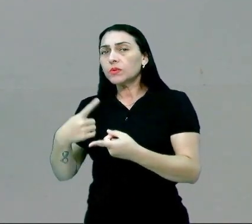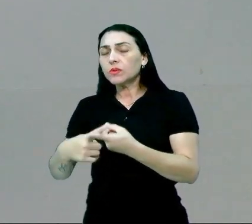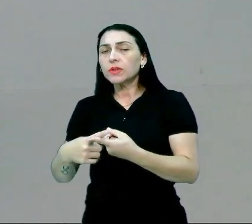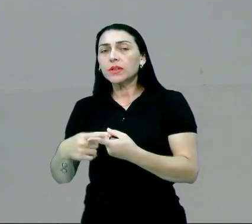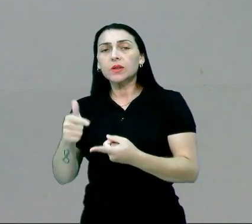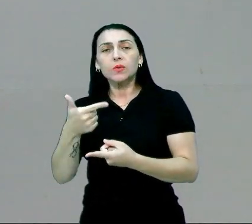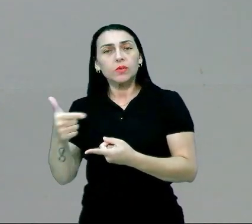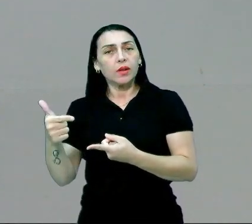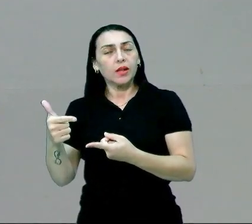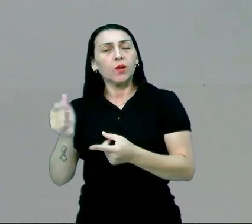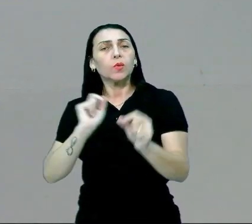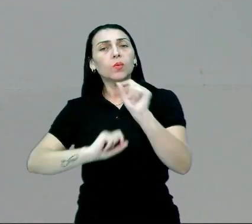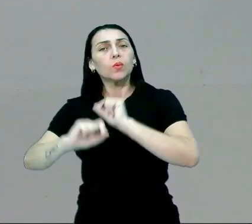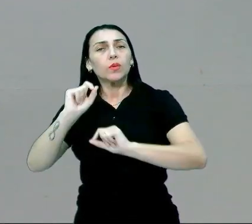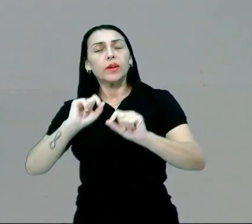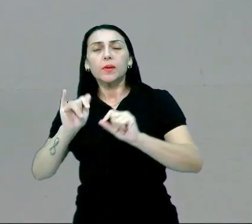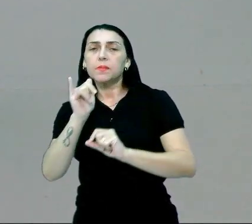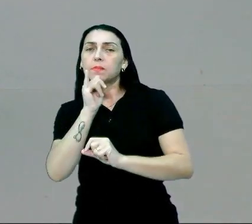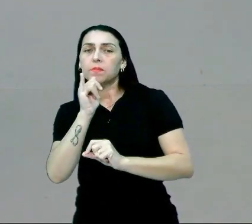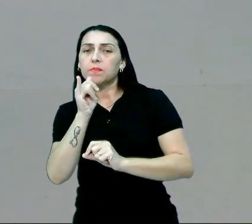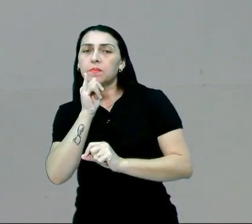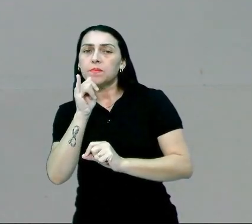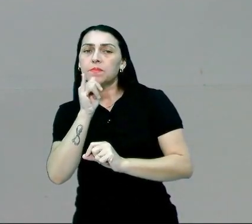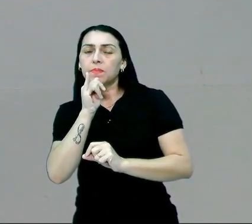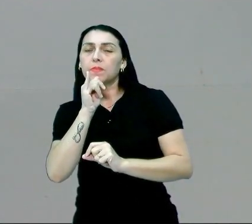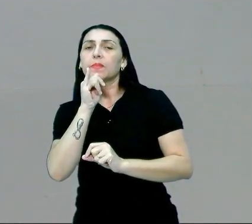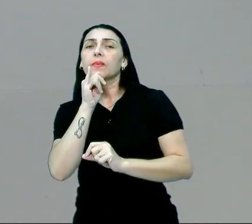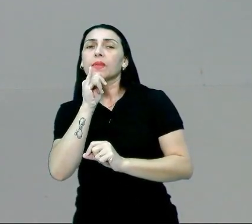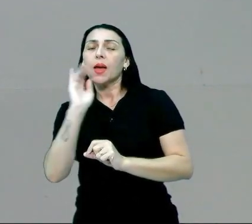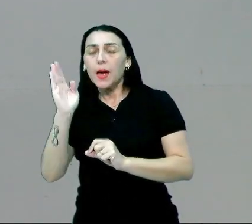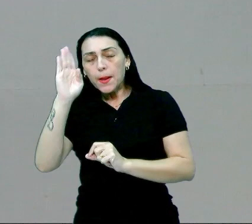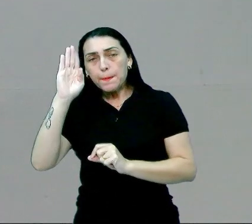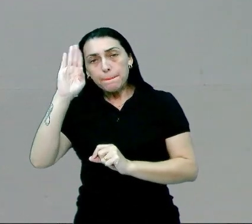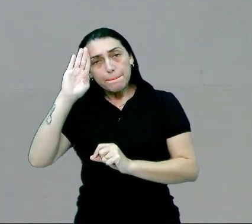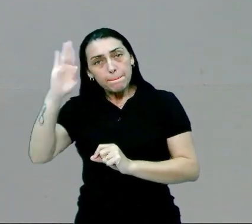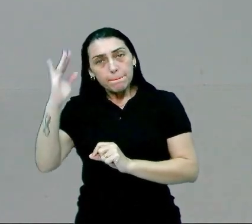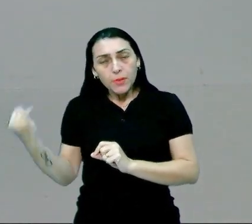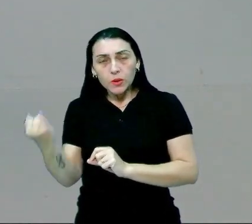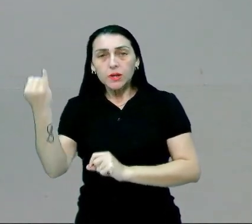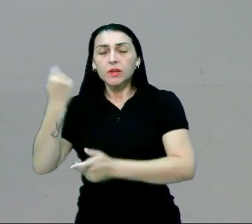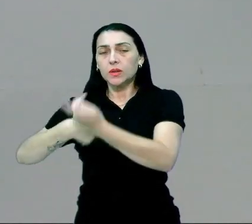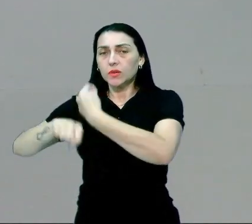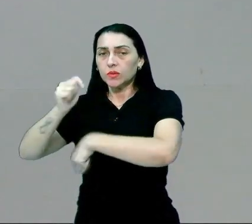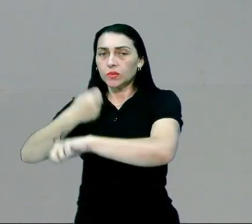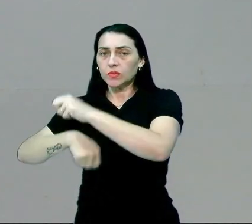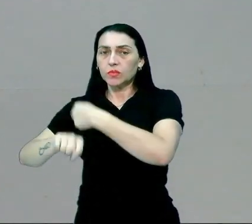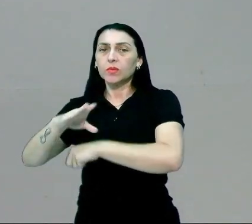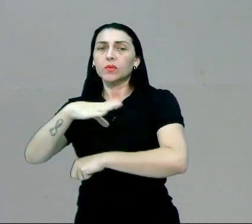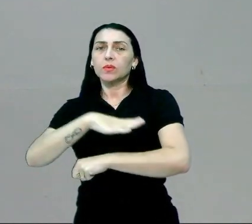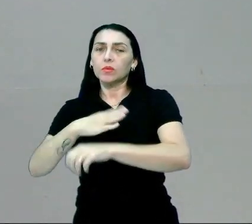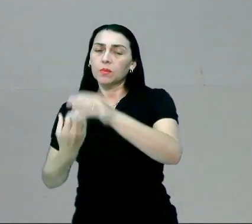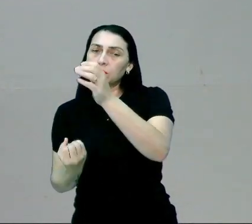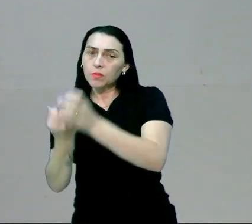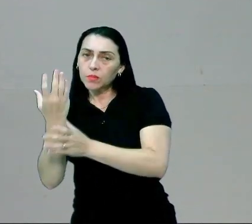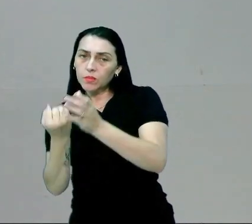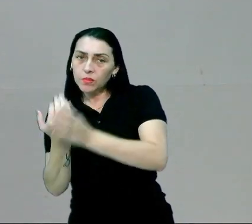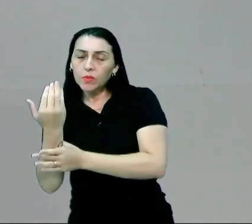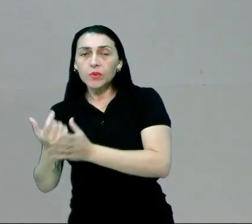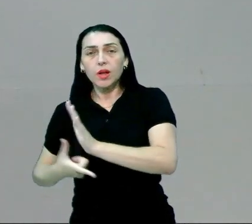não corresponde, digamos assim, ao centro da economia como em modos de